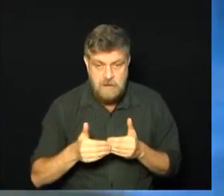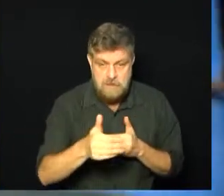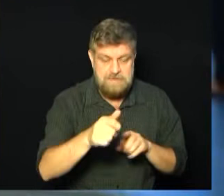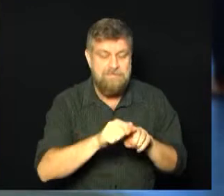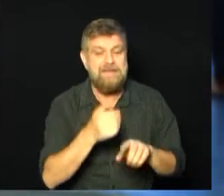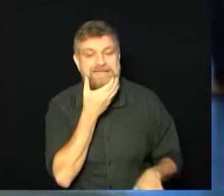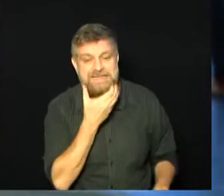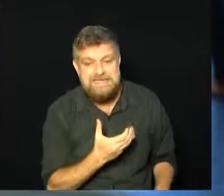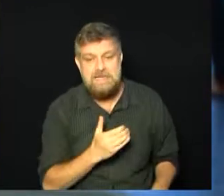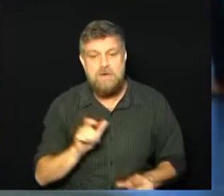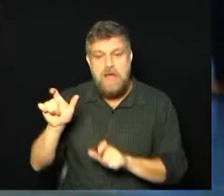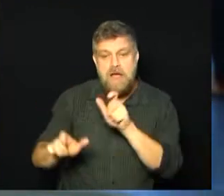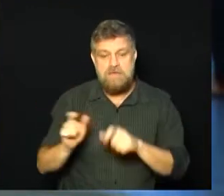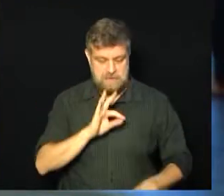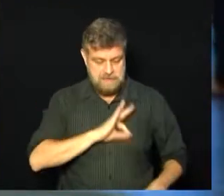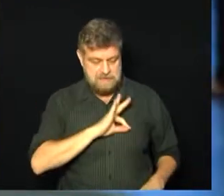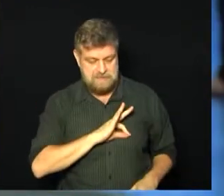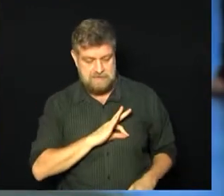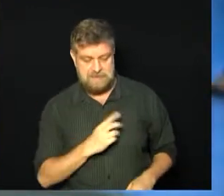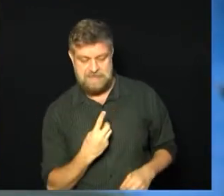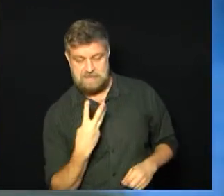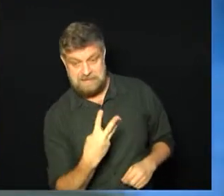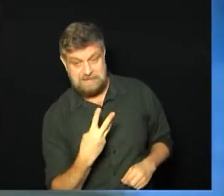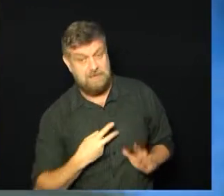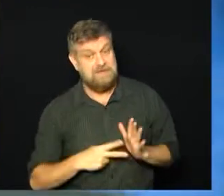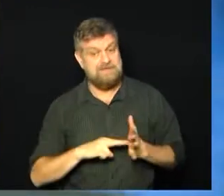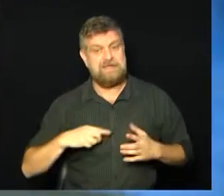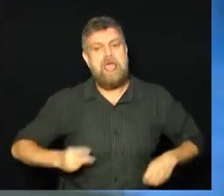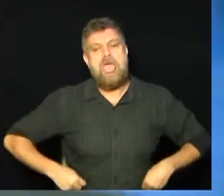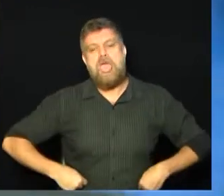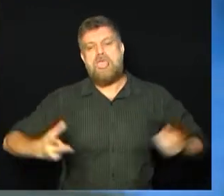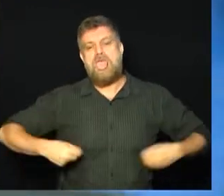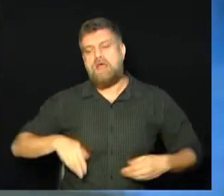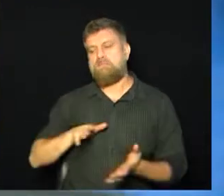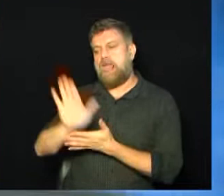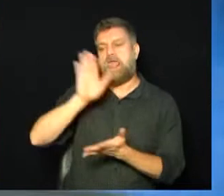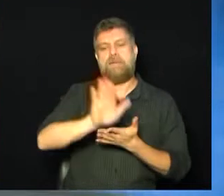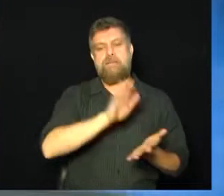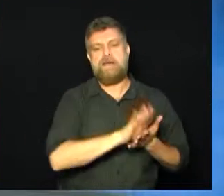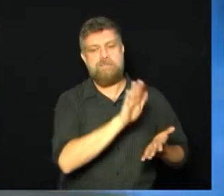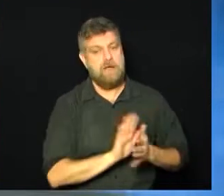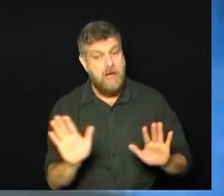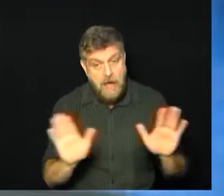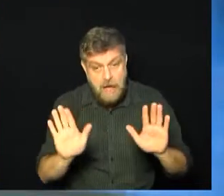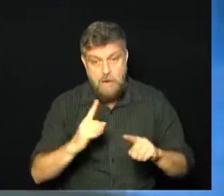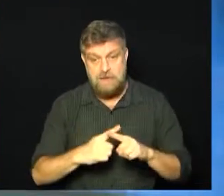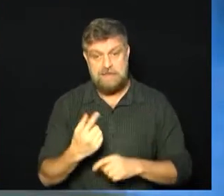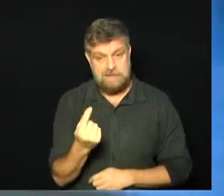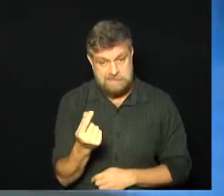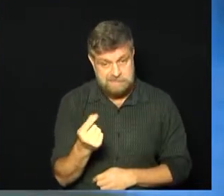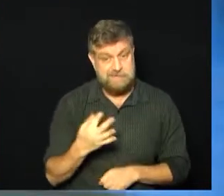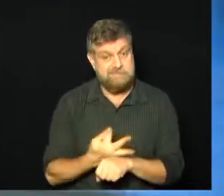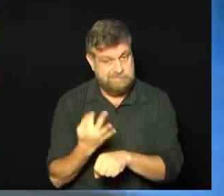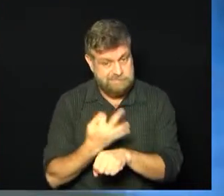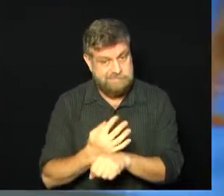de dezembro, muita gente vai receber o 13º, isso não significa que a gente pode sair gastando por aí, porque o dinheiro está cada vez mais